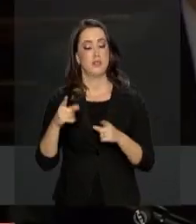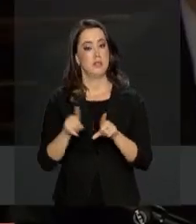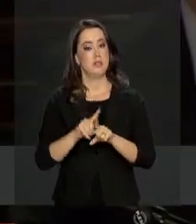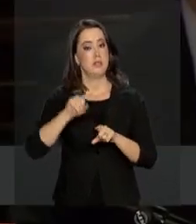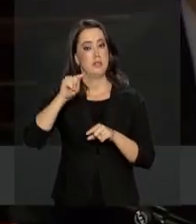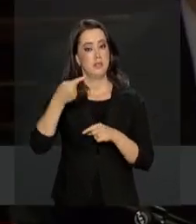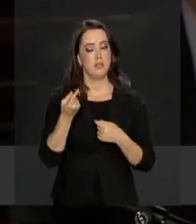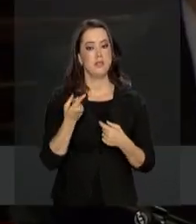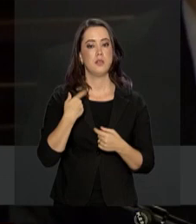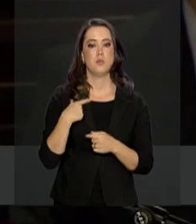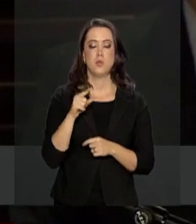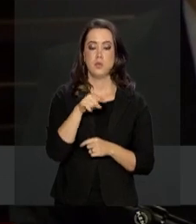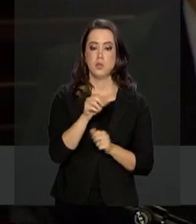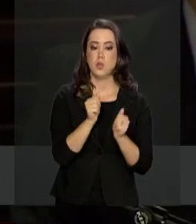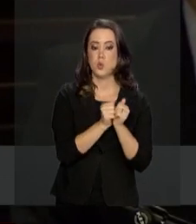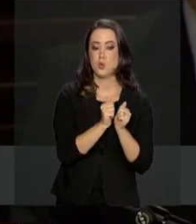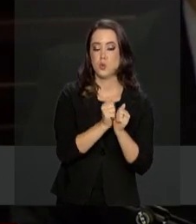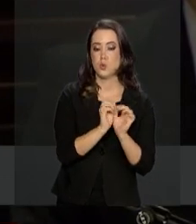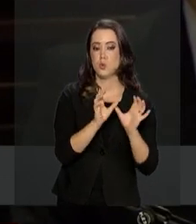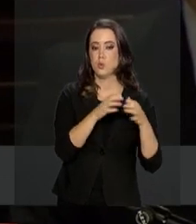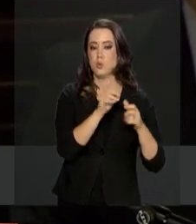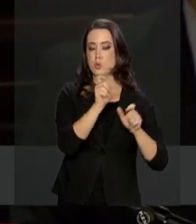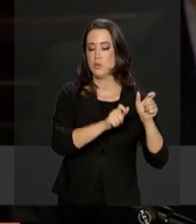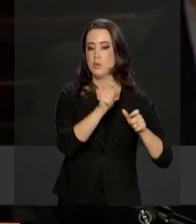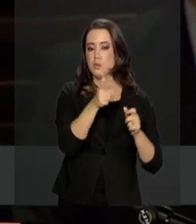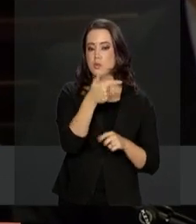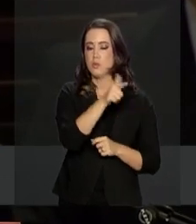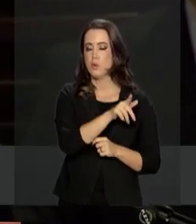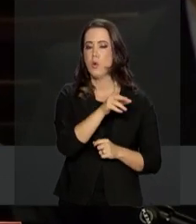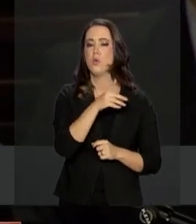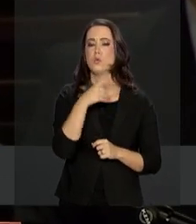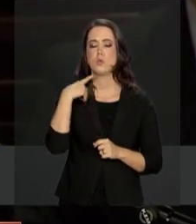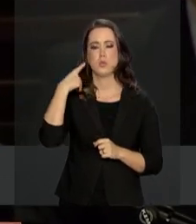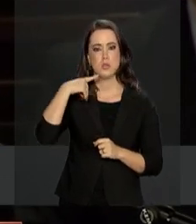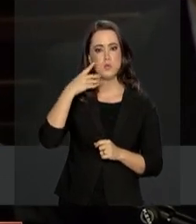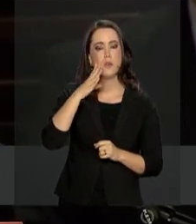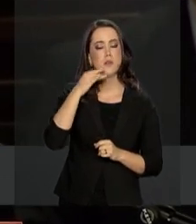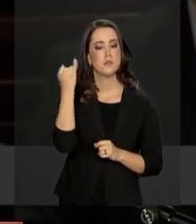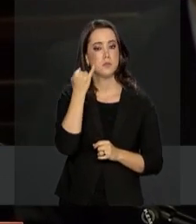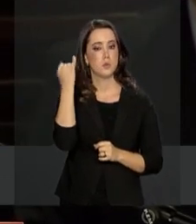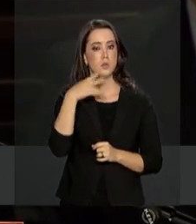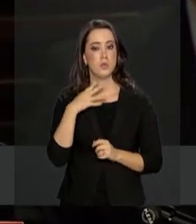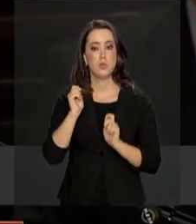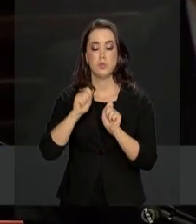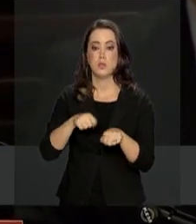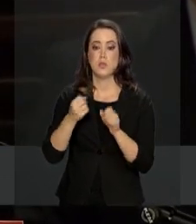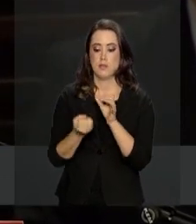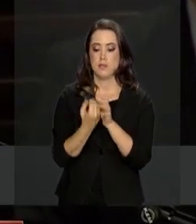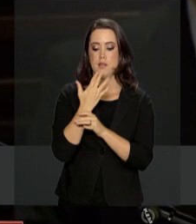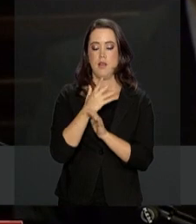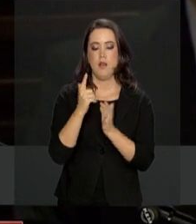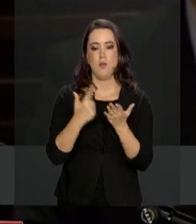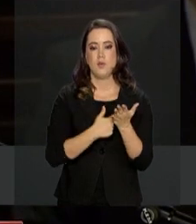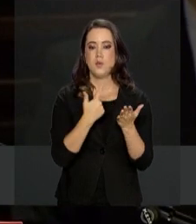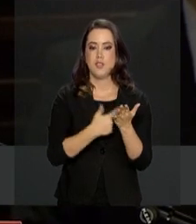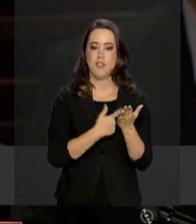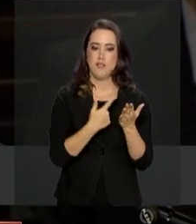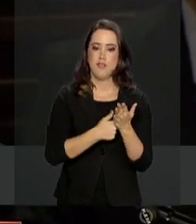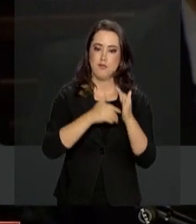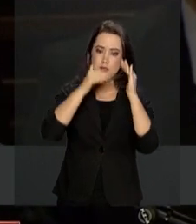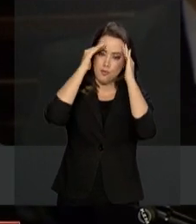ele ao lado de vários motores a mantém outras é pudessem produzir um livro em minha homenagem